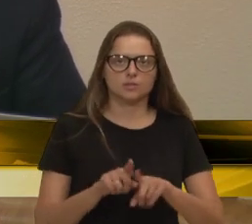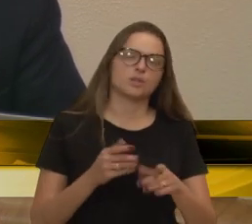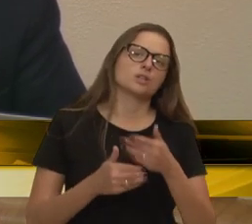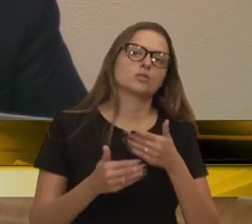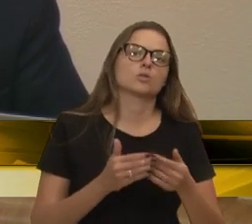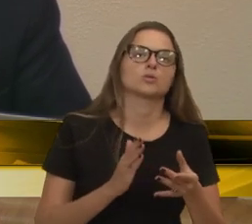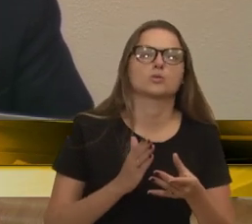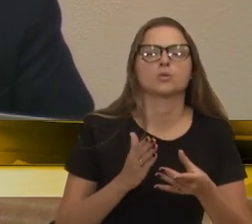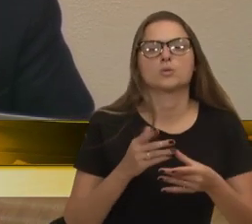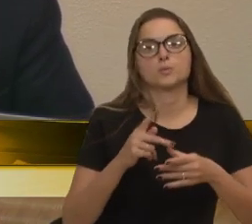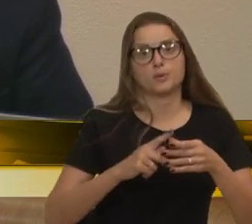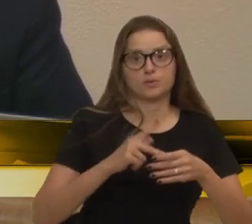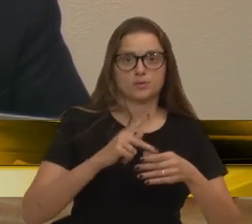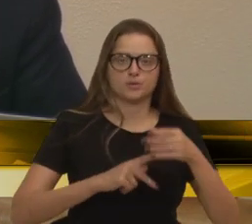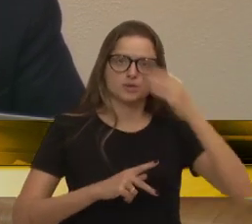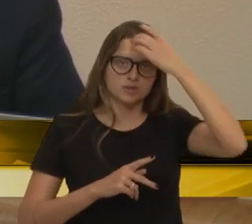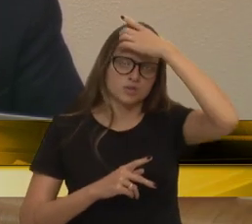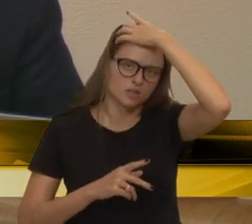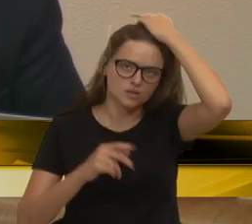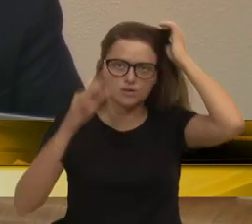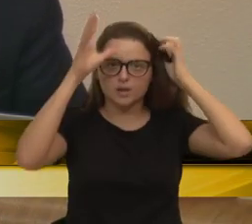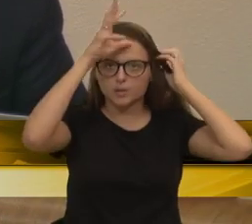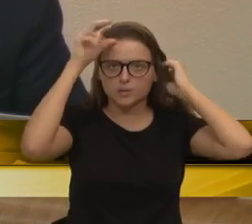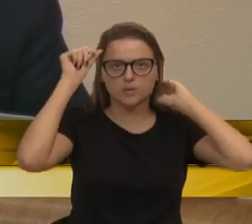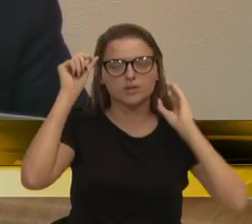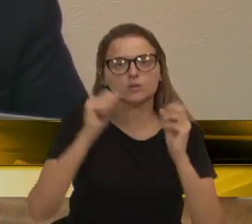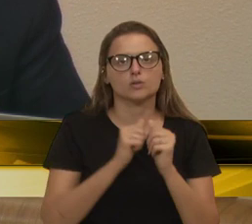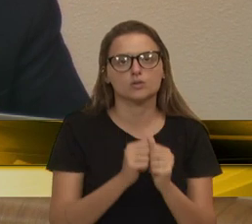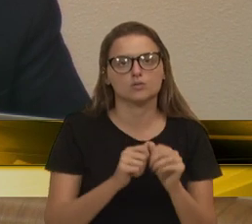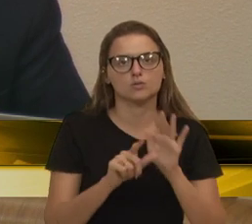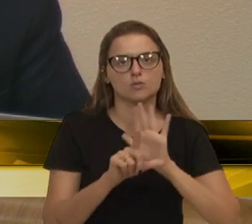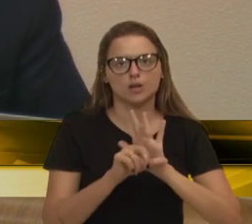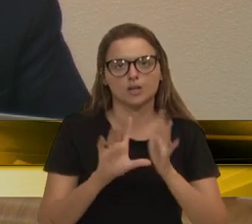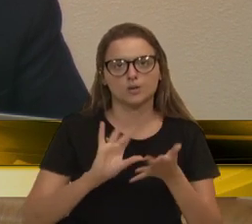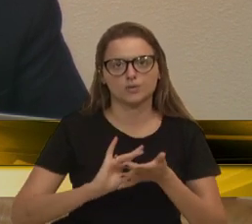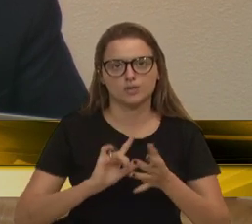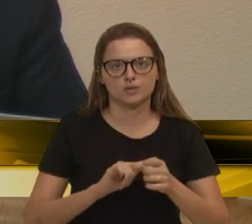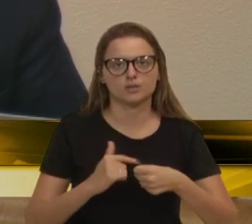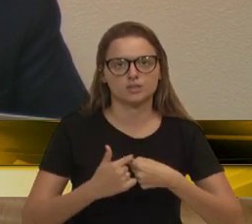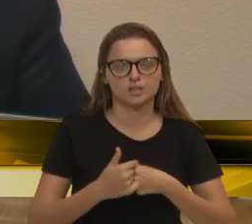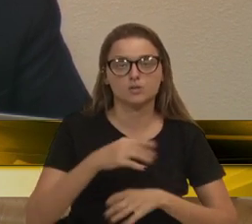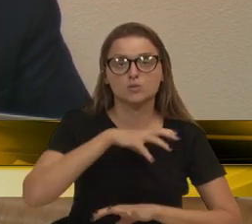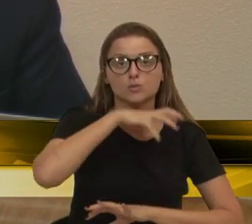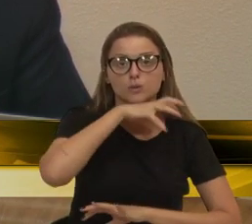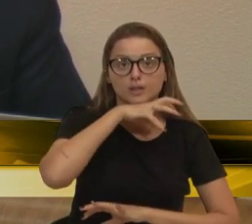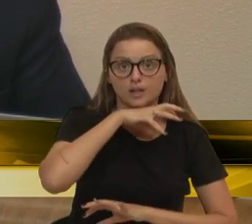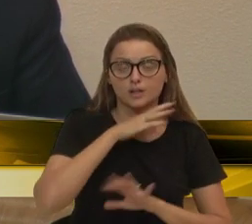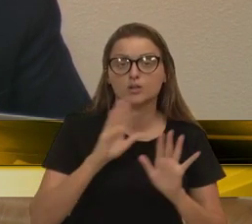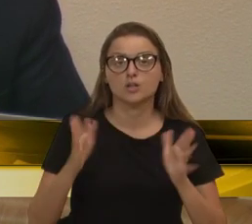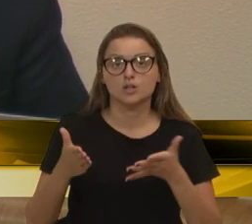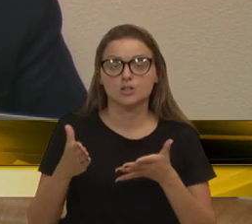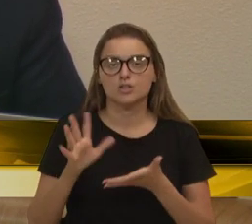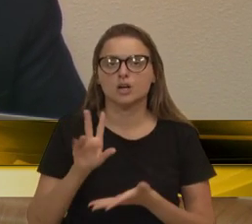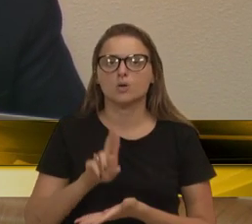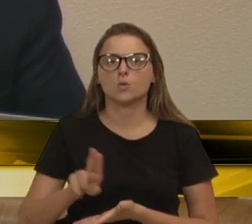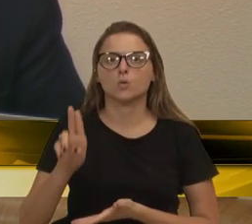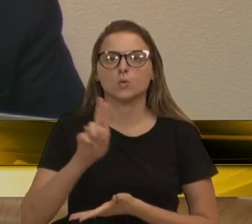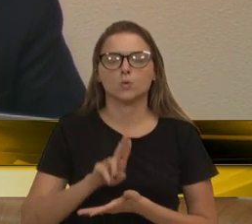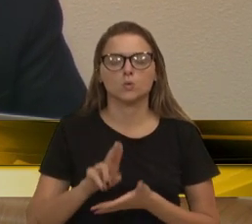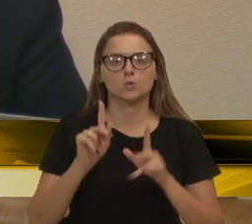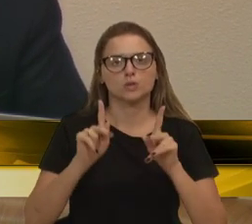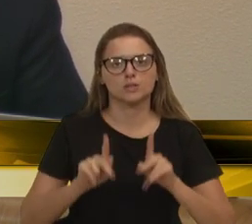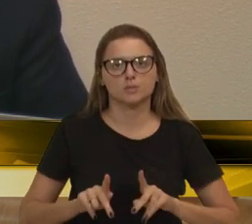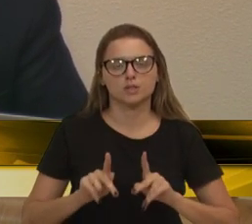fim, o autor, município, destinou por meio de sua lei orgânica a área em questão ao assentamento dos